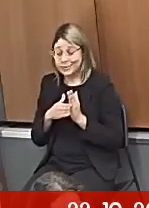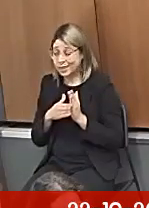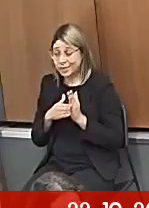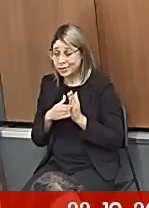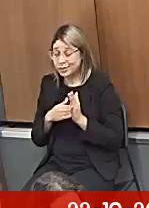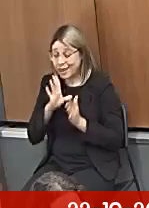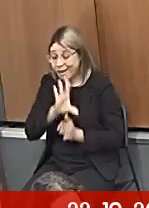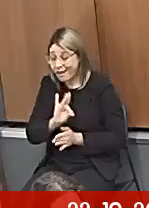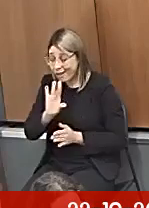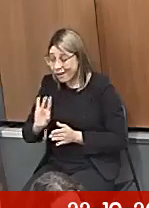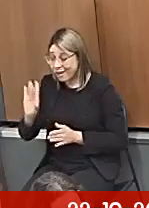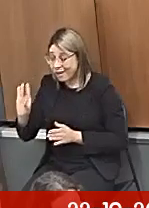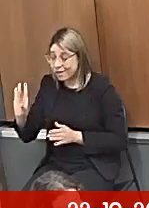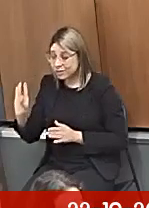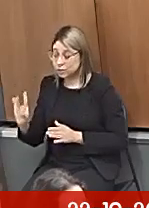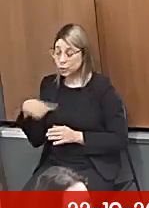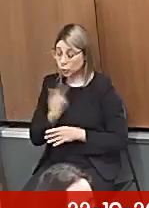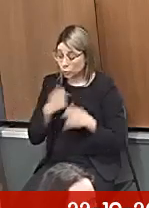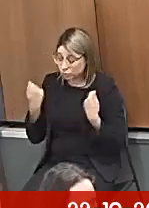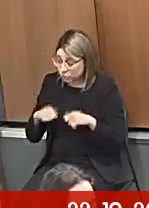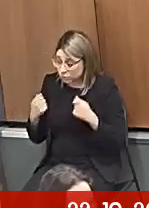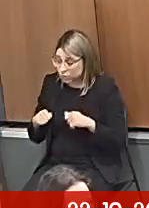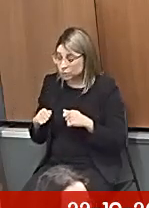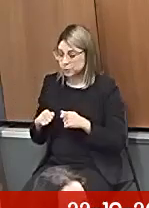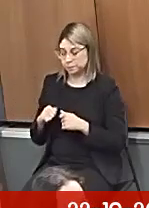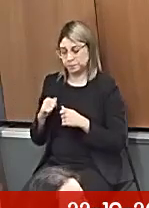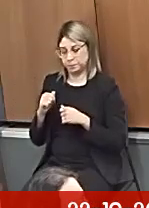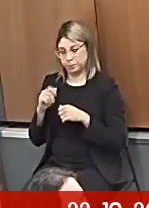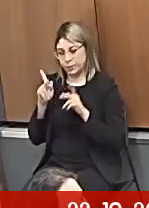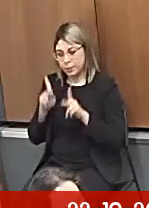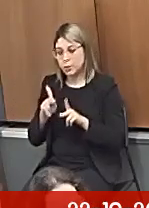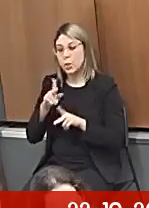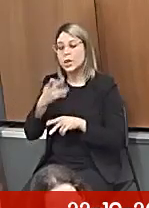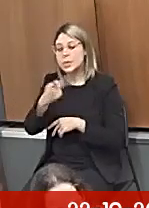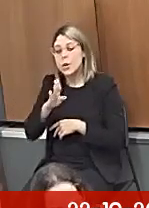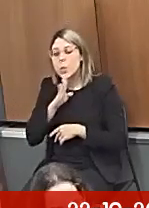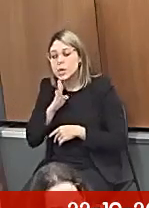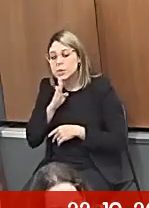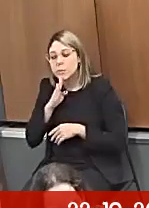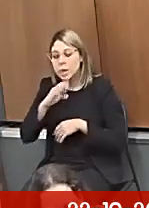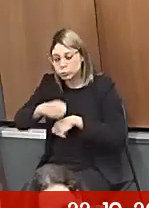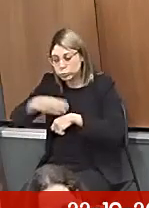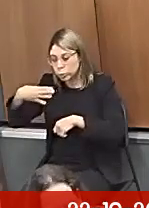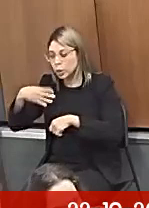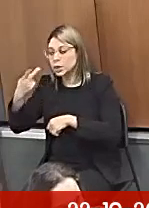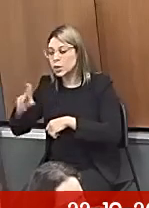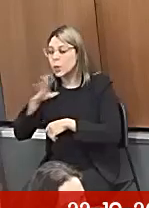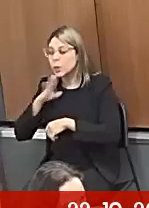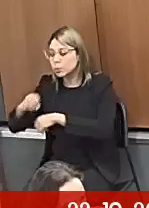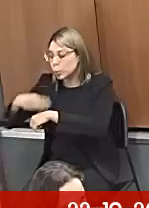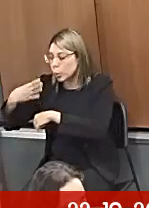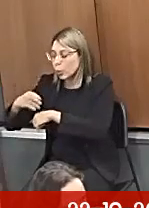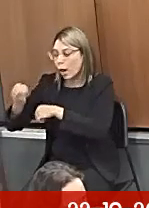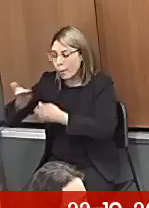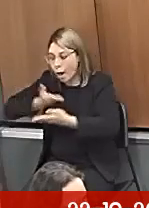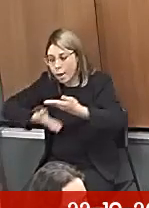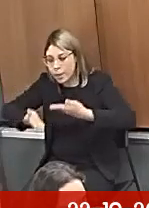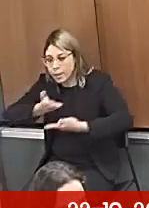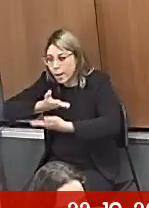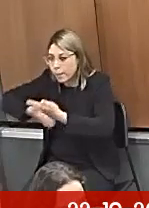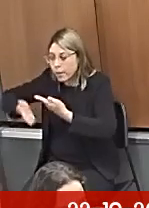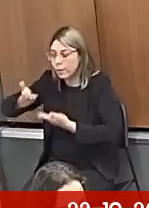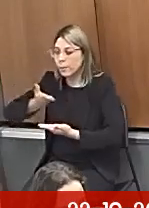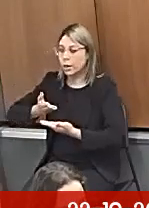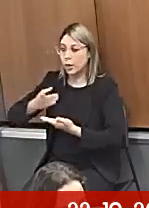multidisciplinar. Então, o que a gente precisa? A gente precisa que as pessoas tragam os saberes diversos, saberes, sejam eles das três áreas dos